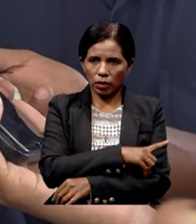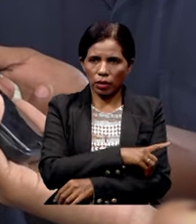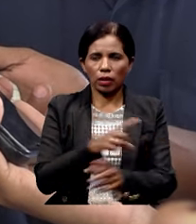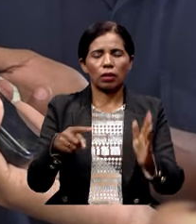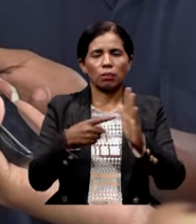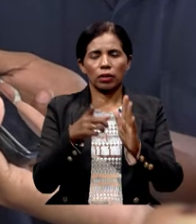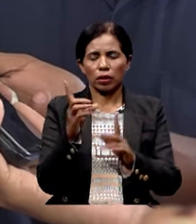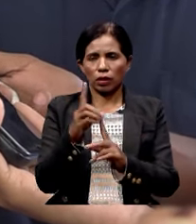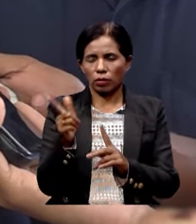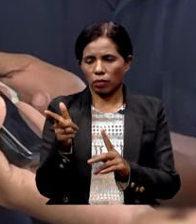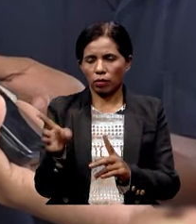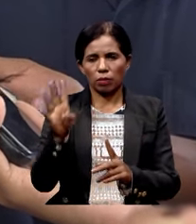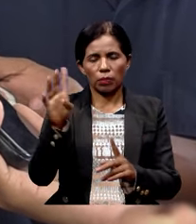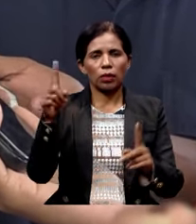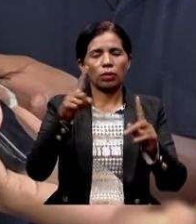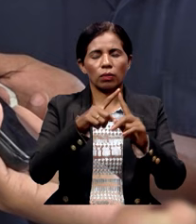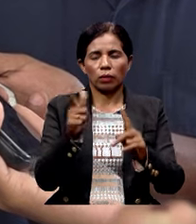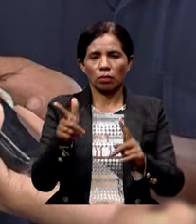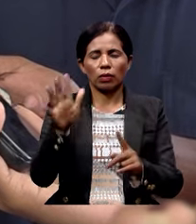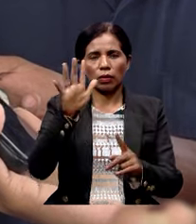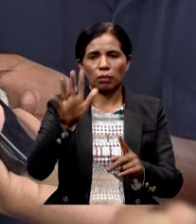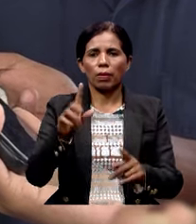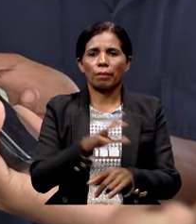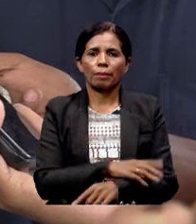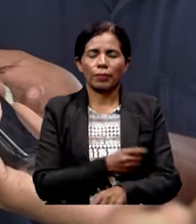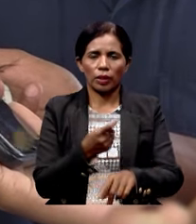Raúzi 24, Tóri 25. Durante